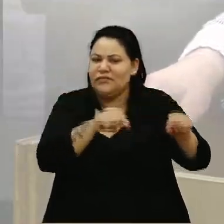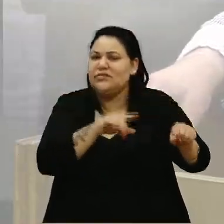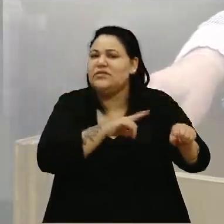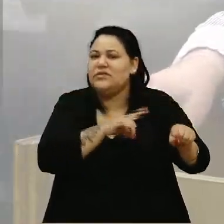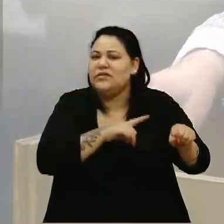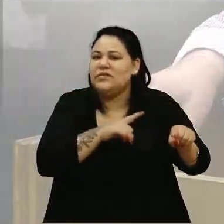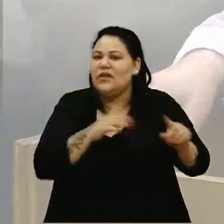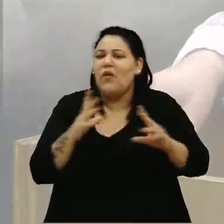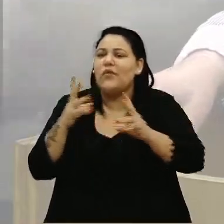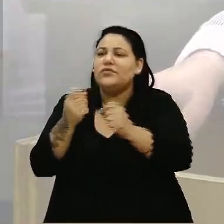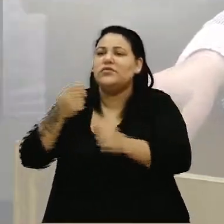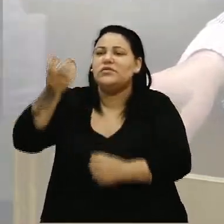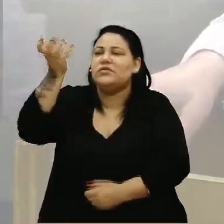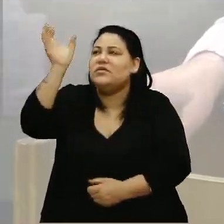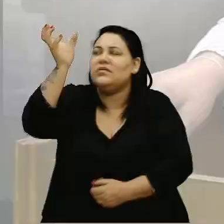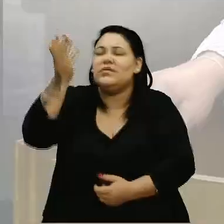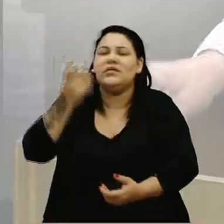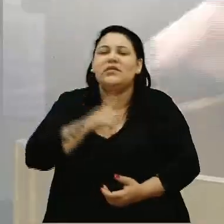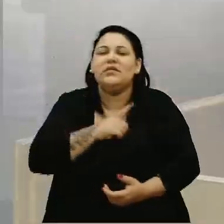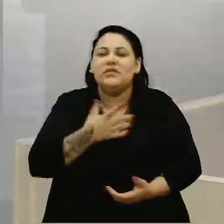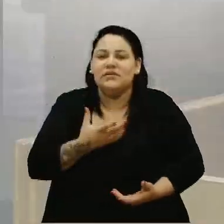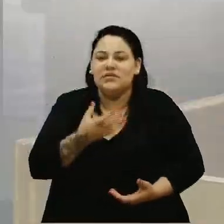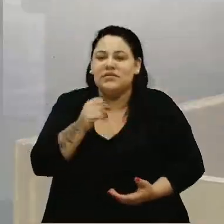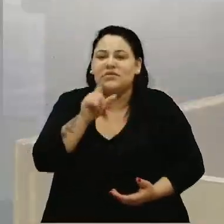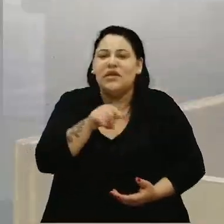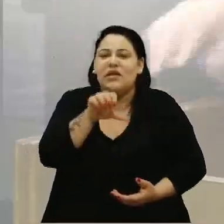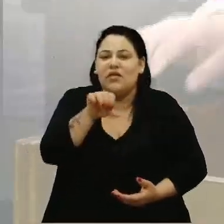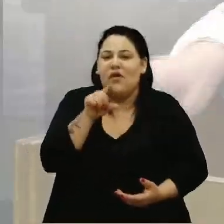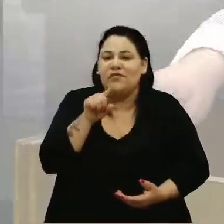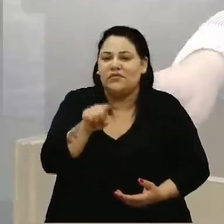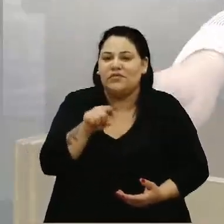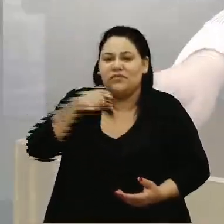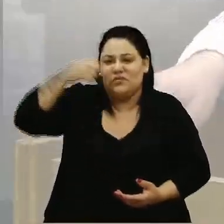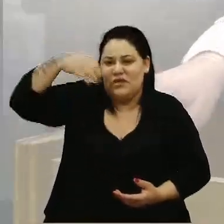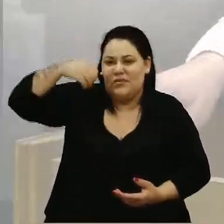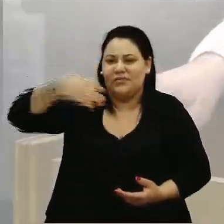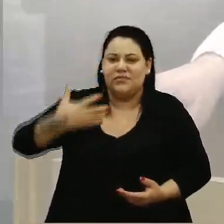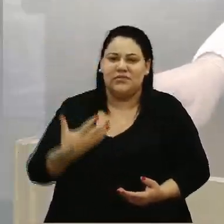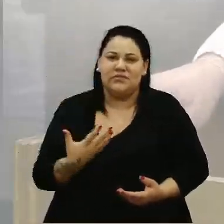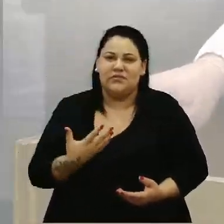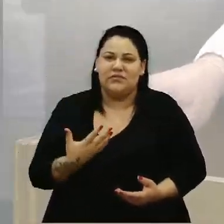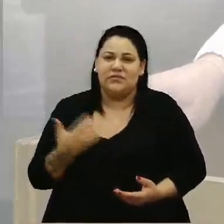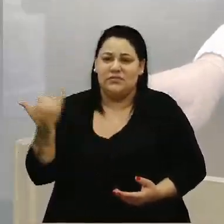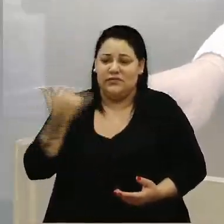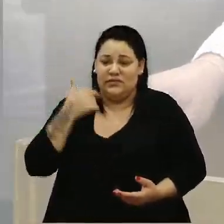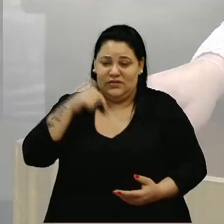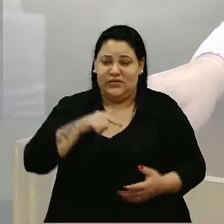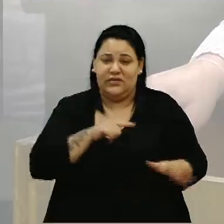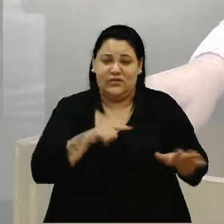tem? Se for 9 mil lâmpadas que isso me passaram para mim pessoalmente essa semana,